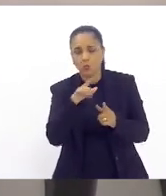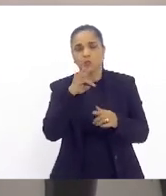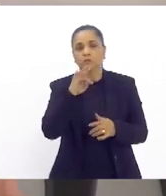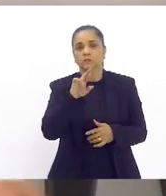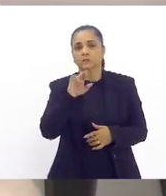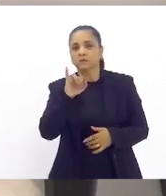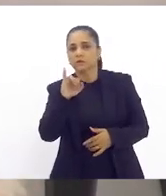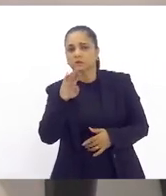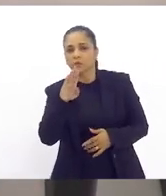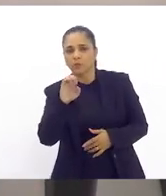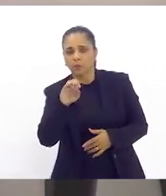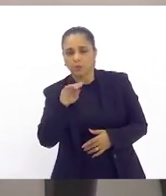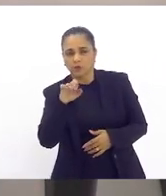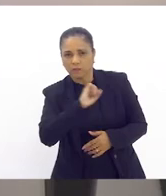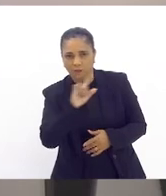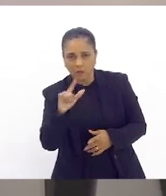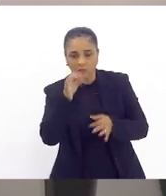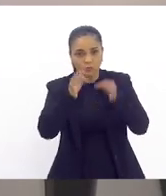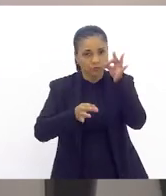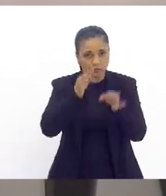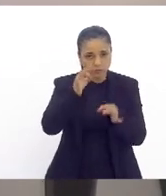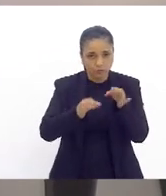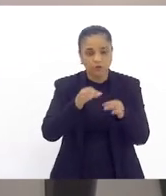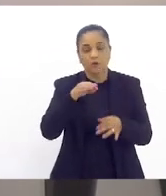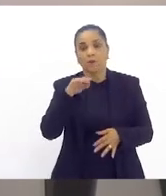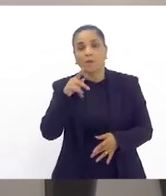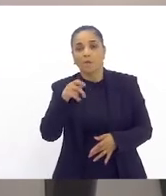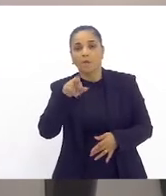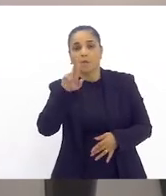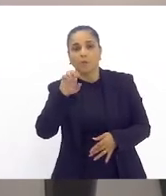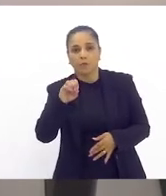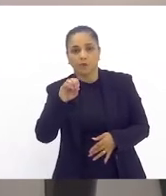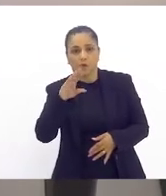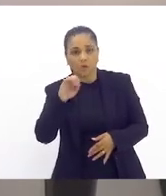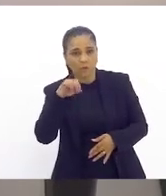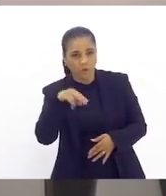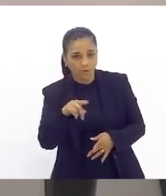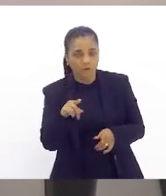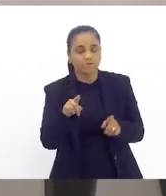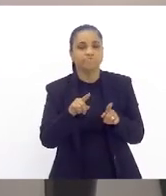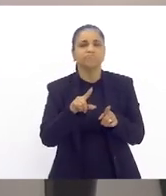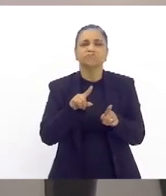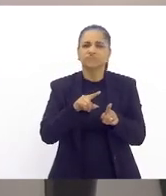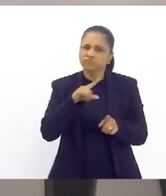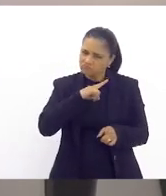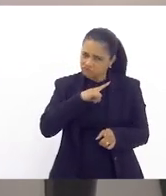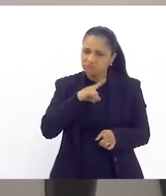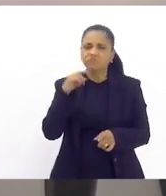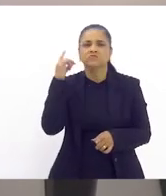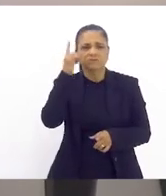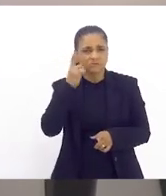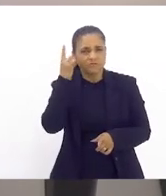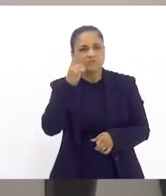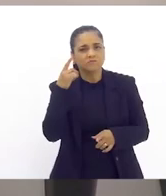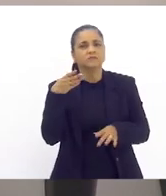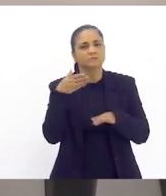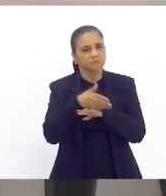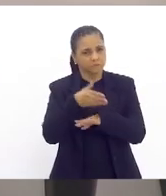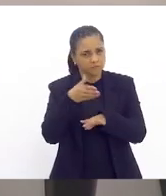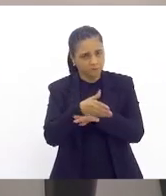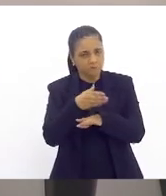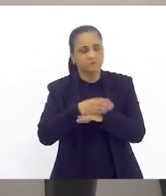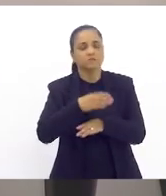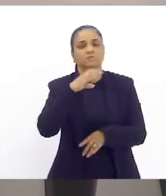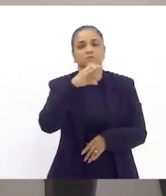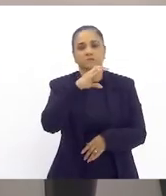do Procon e nós tivemos aqui alguns deputados é que participaram dessa